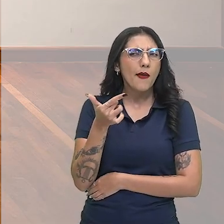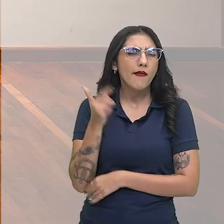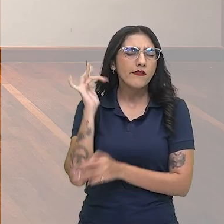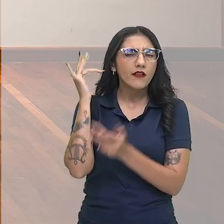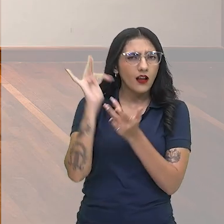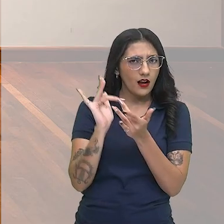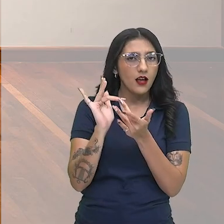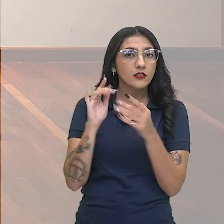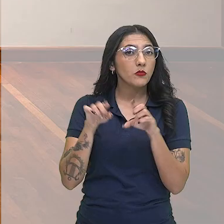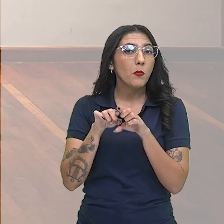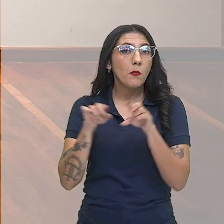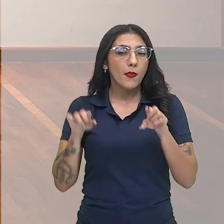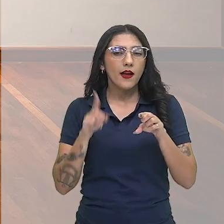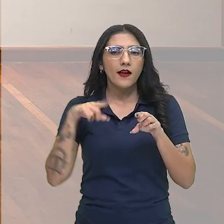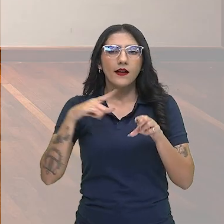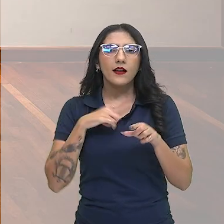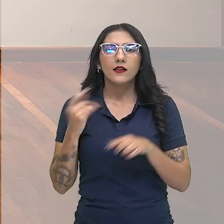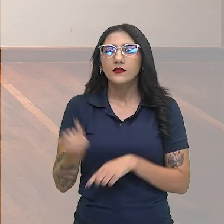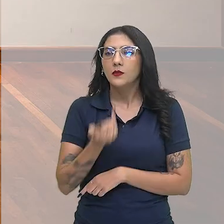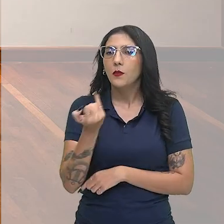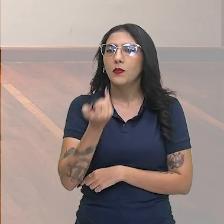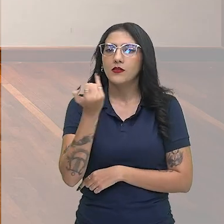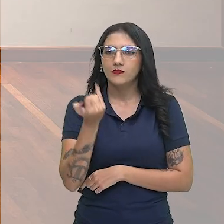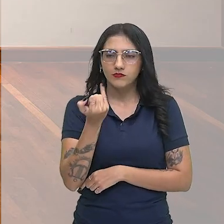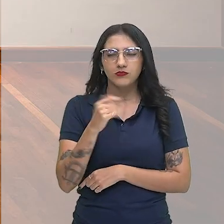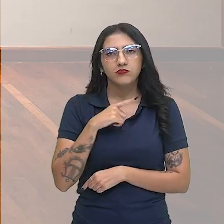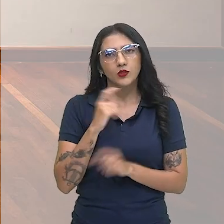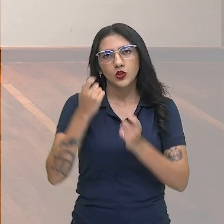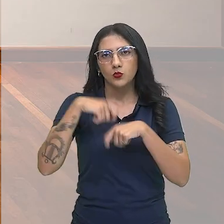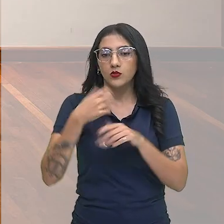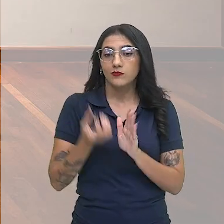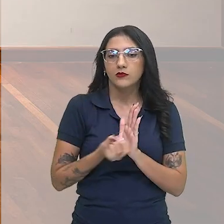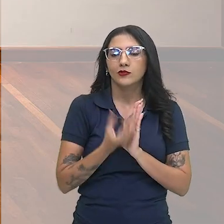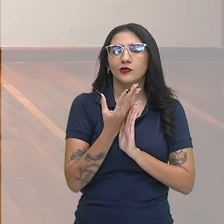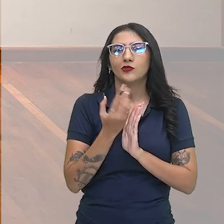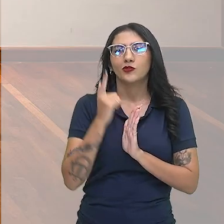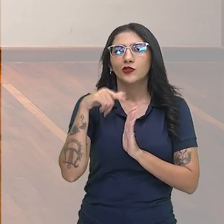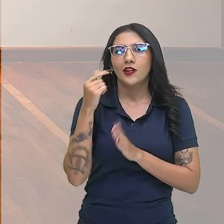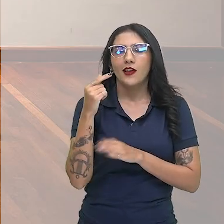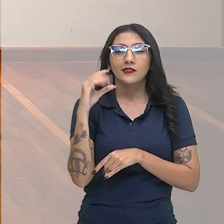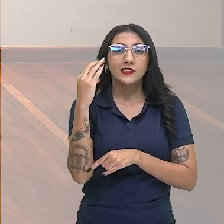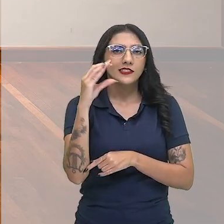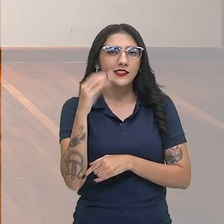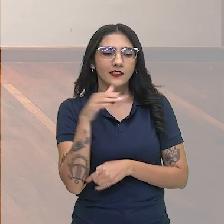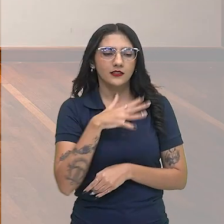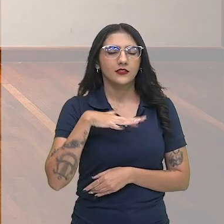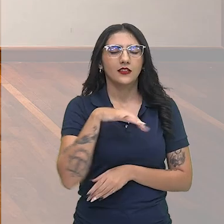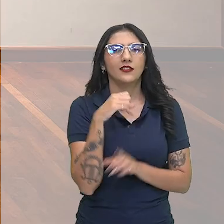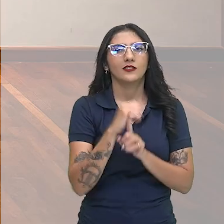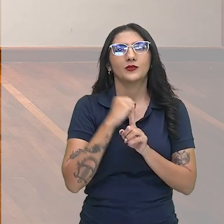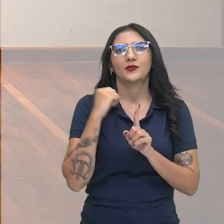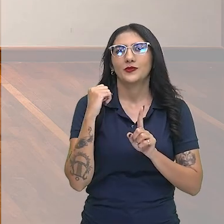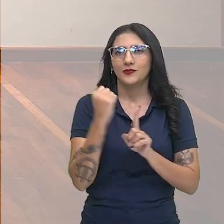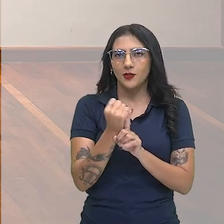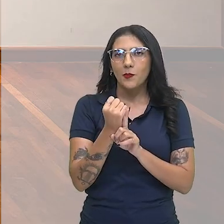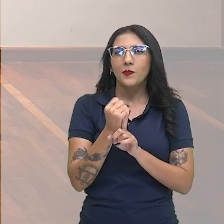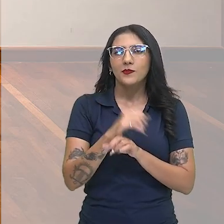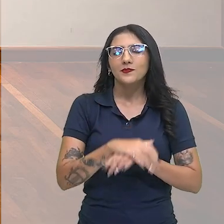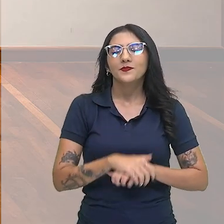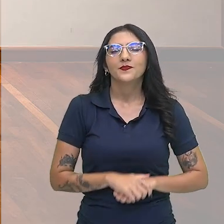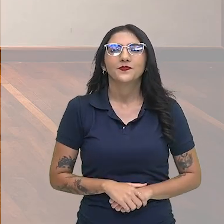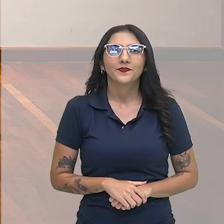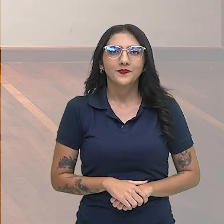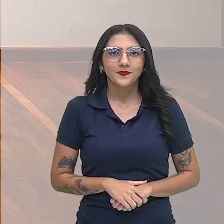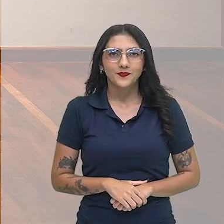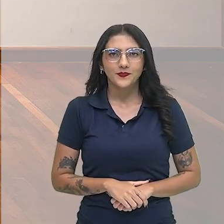foi fundamental nesse processo de sistematização da sociologia como uma ciência da sociedade, não é isso? Vejam